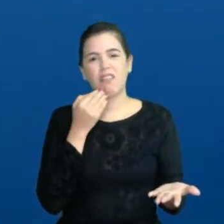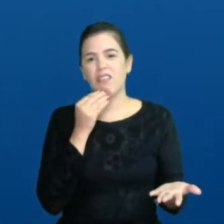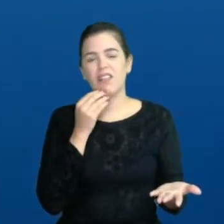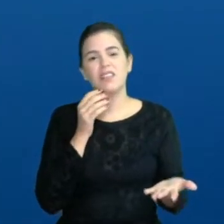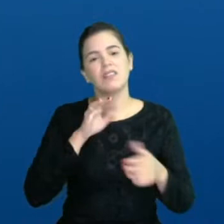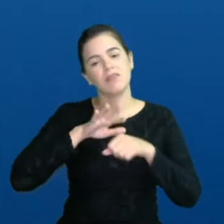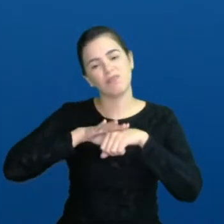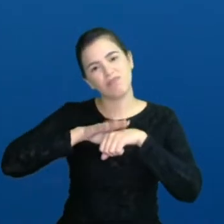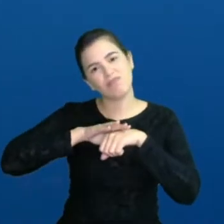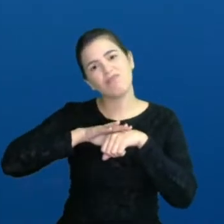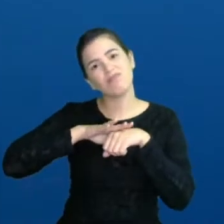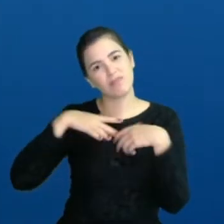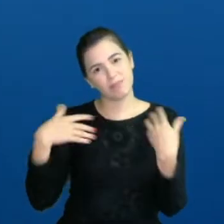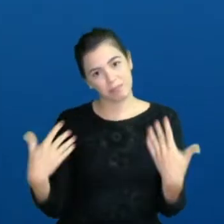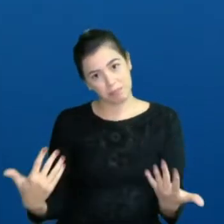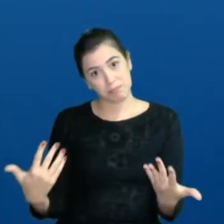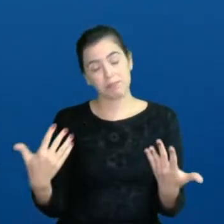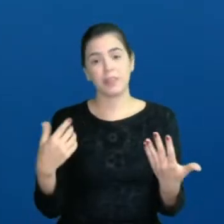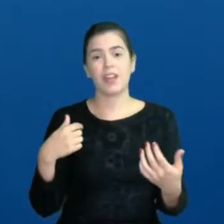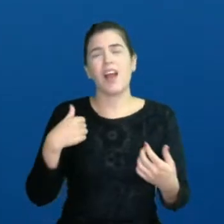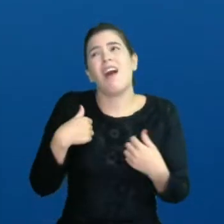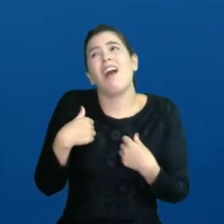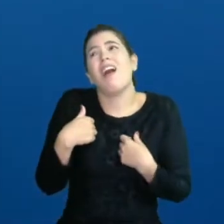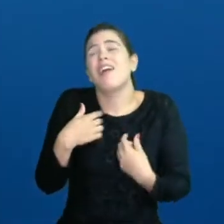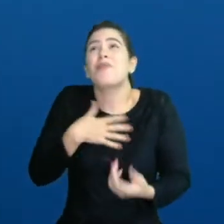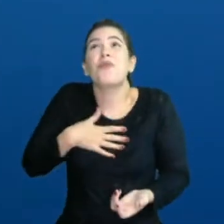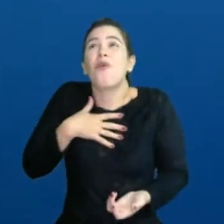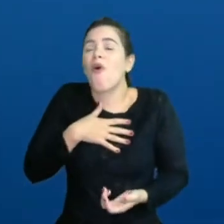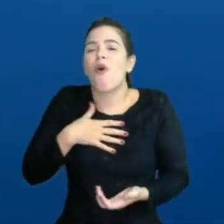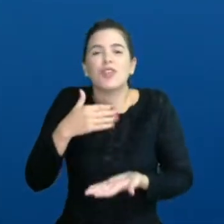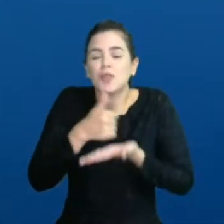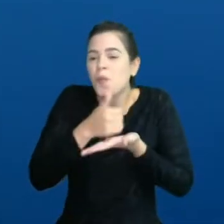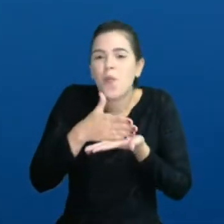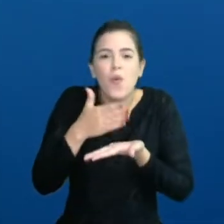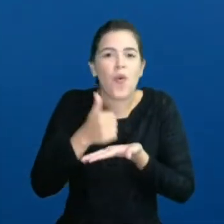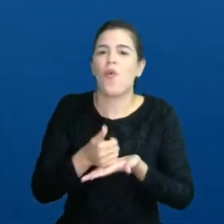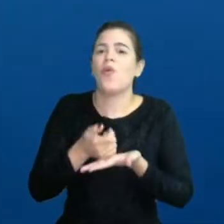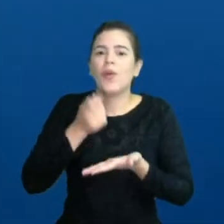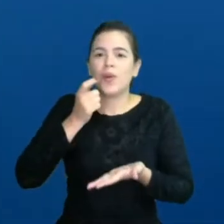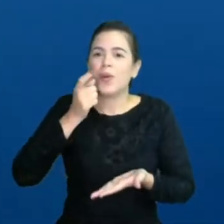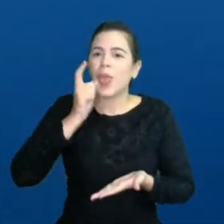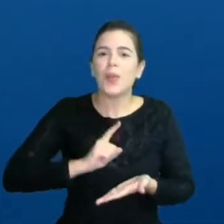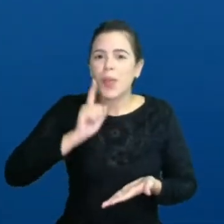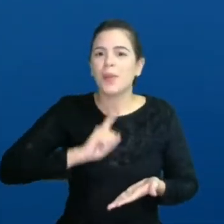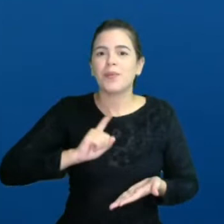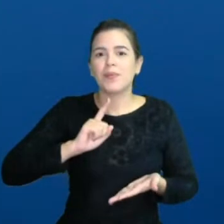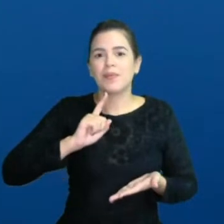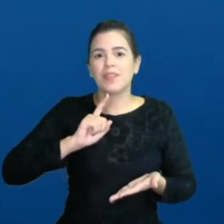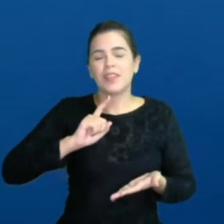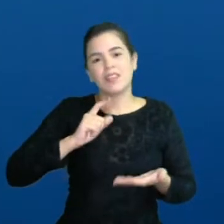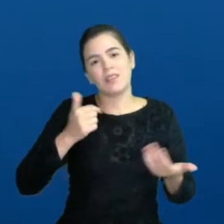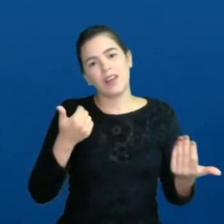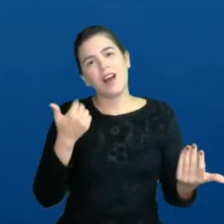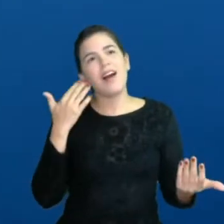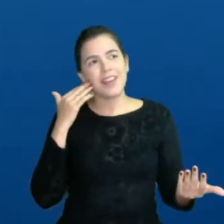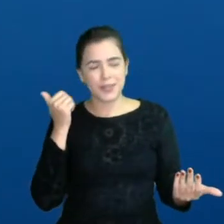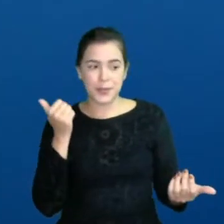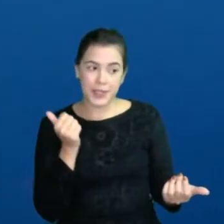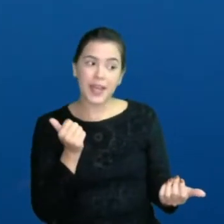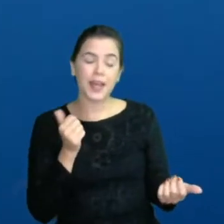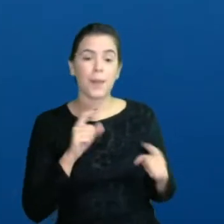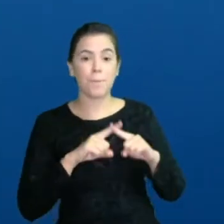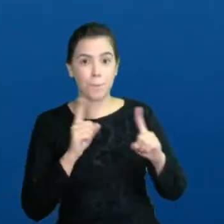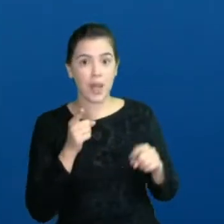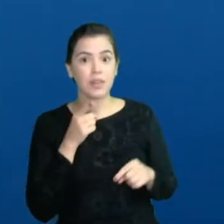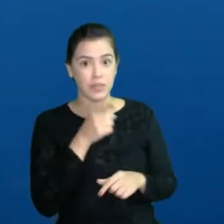ficar doentes. Ah, tia, mas eu gosto tanto de comer bolo, gosto tanto de tomar sorvete. Eu sei disso. Quer dizer que você pode